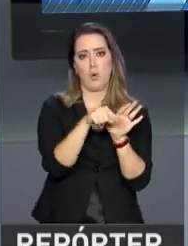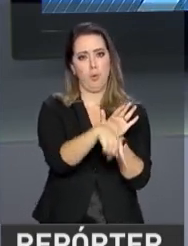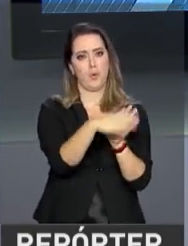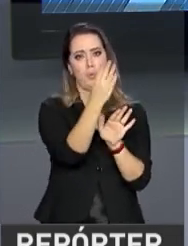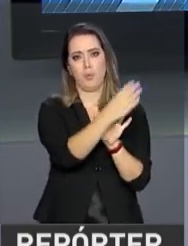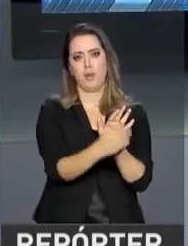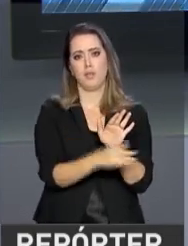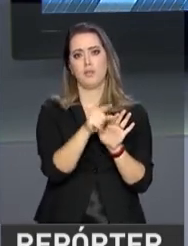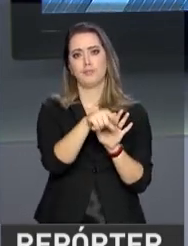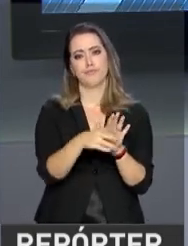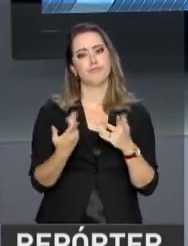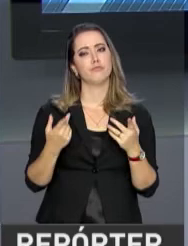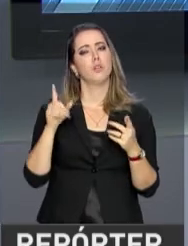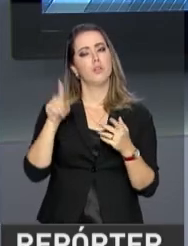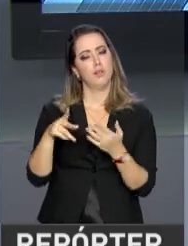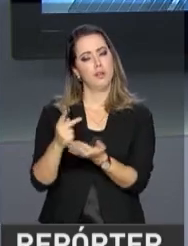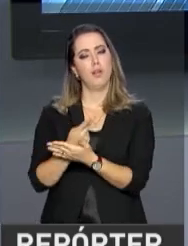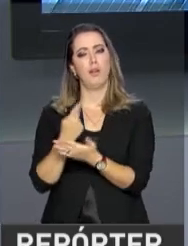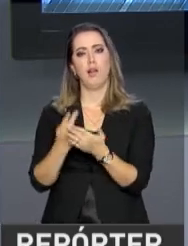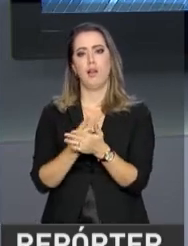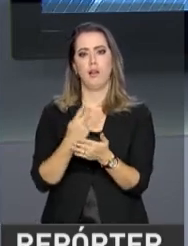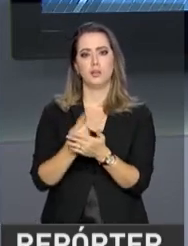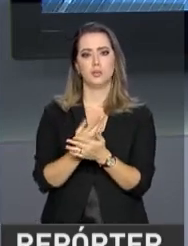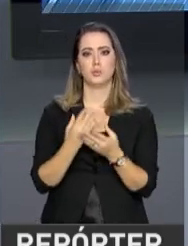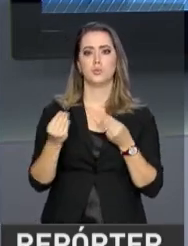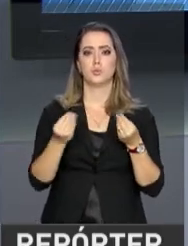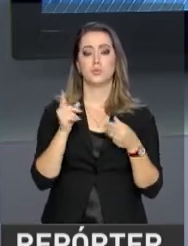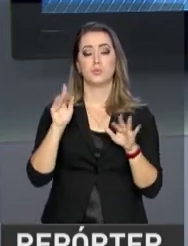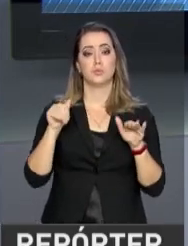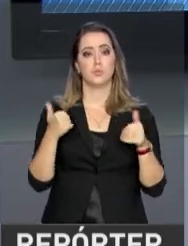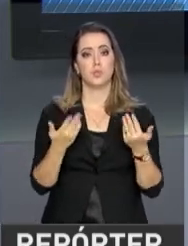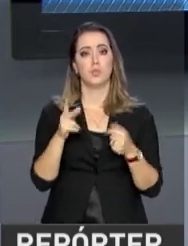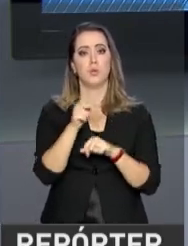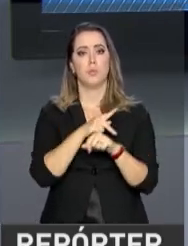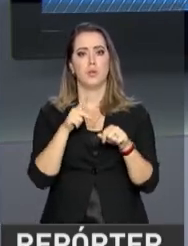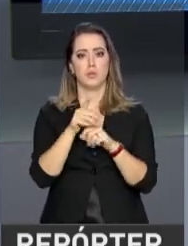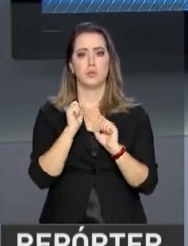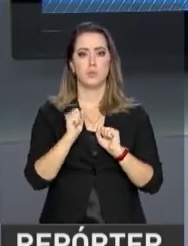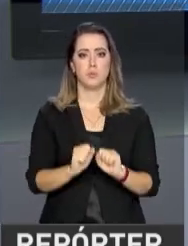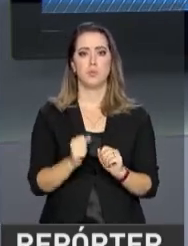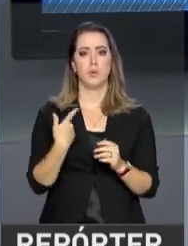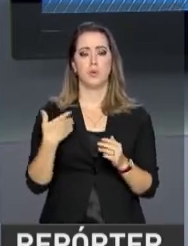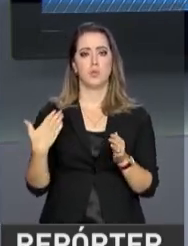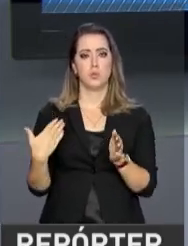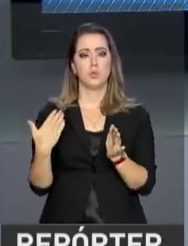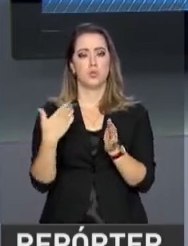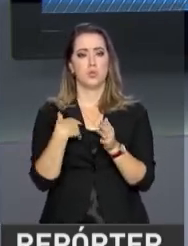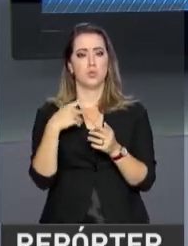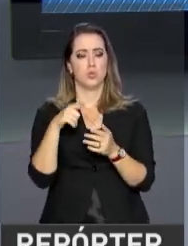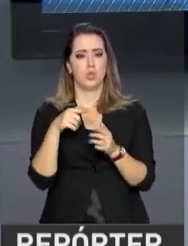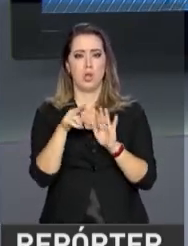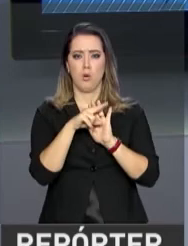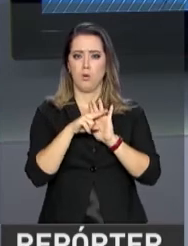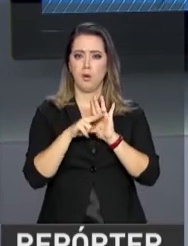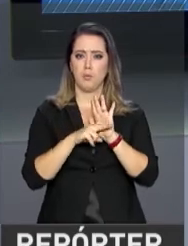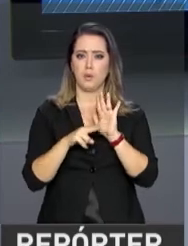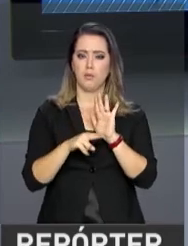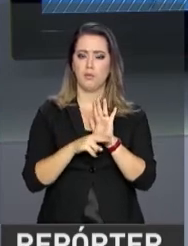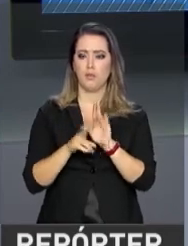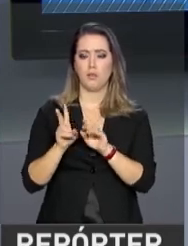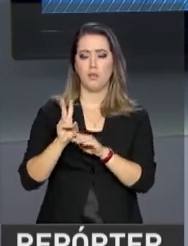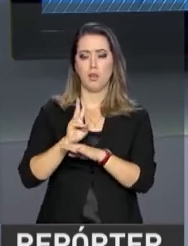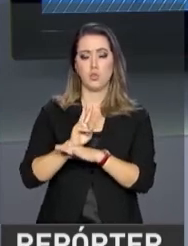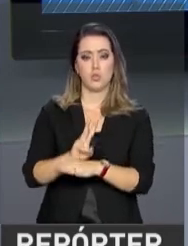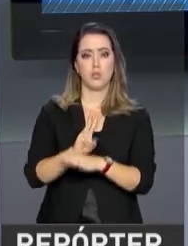considerada prática desleal de comércio por isso mesmo o país comprador pode aplicar medidas de defesa comercial chamada de